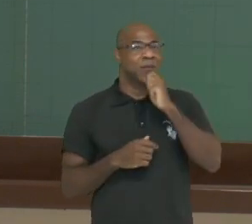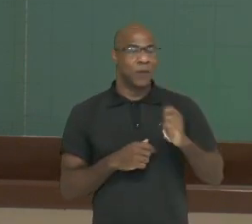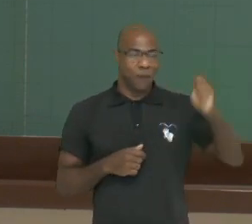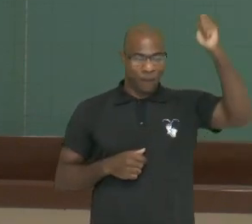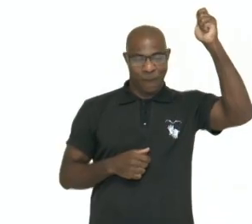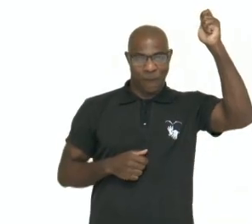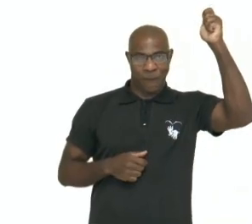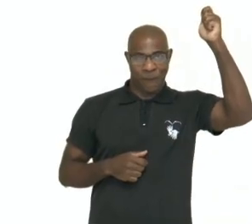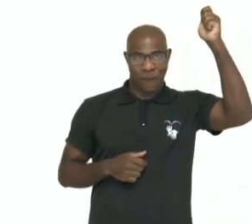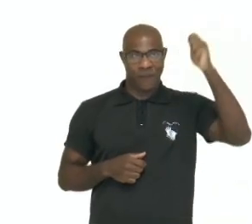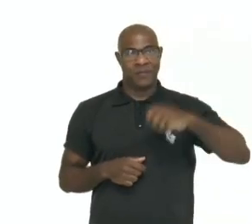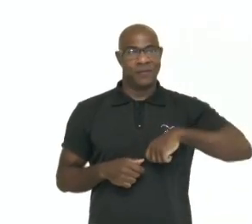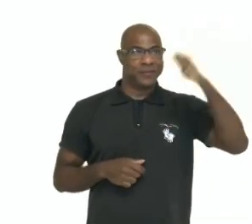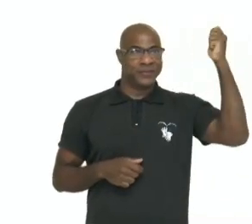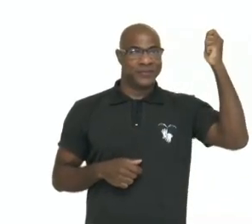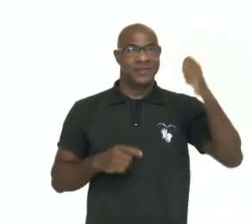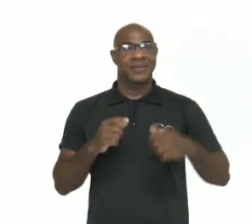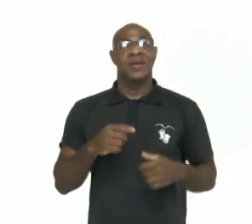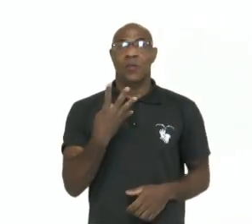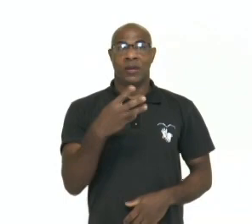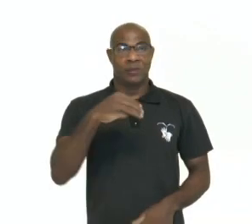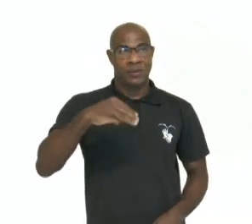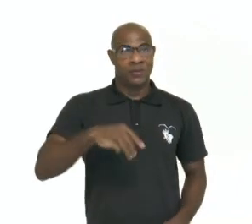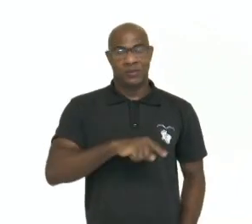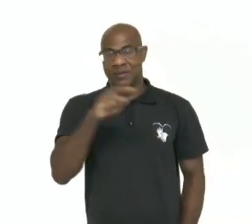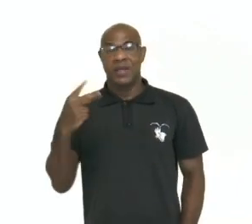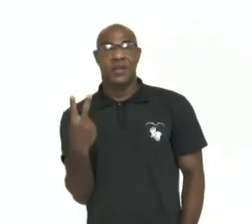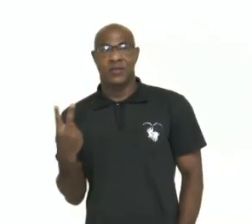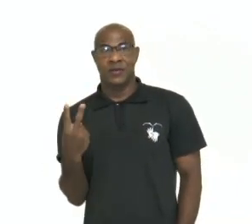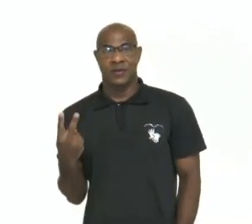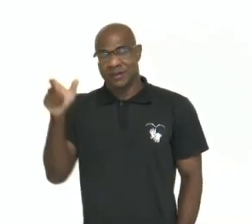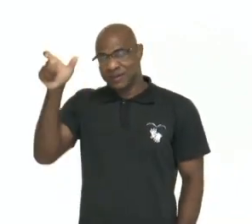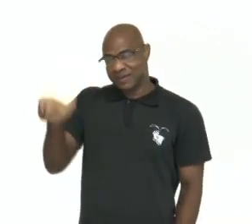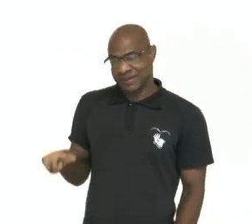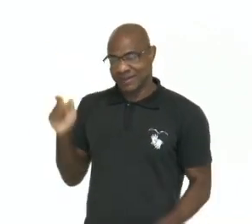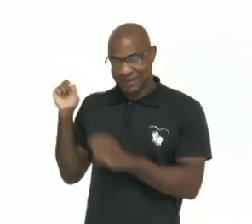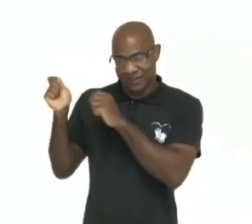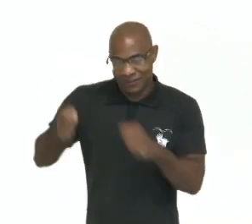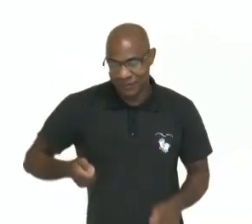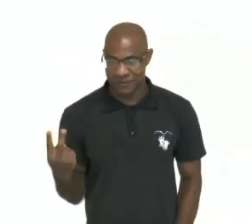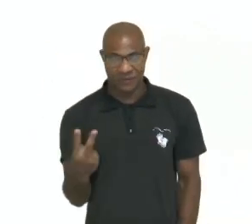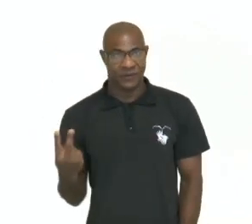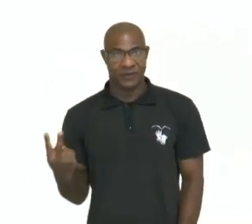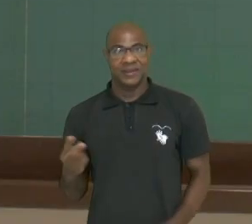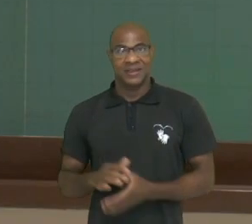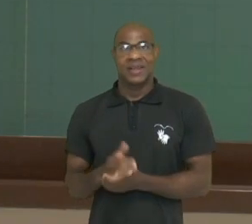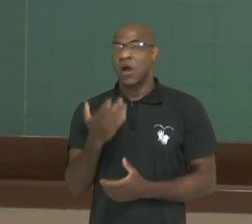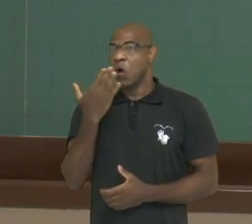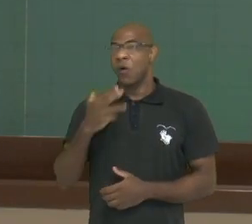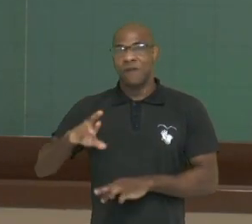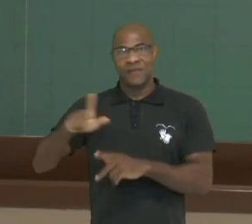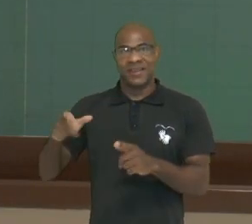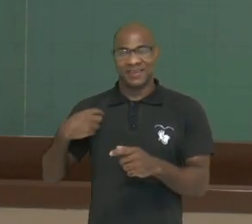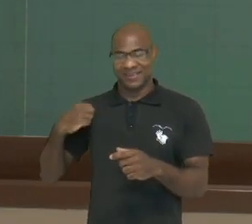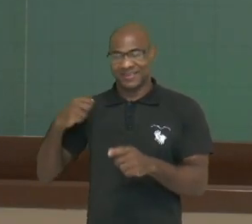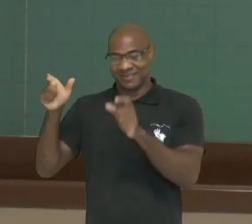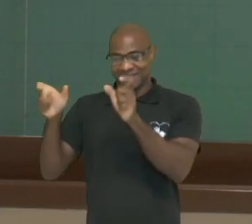imagem está mostrando os 4 minutos, e dois atletas, como a gente já falou, com cores distintas de